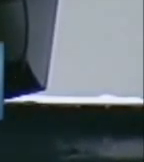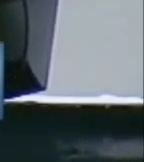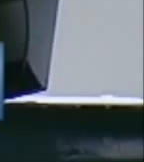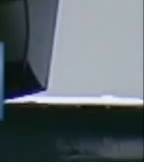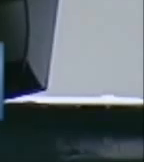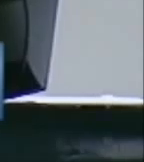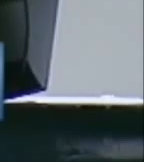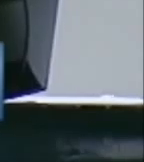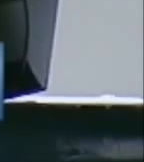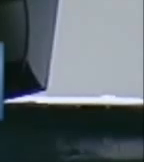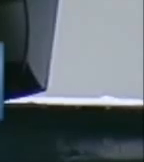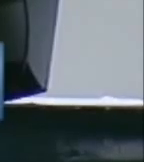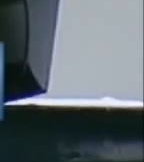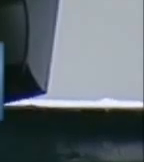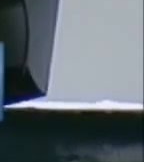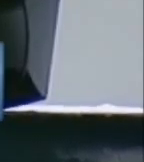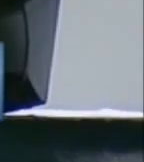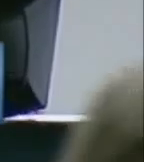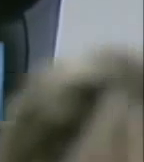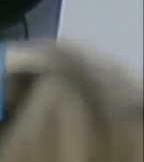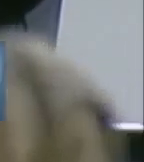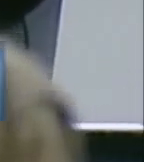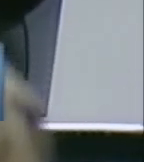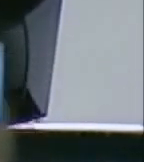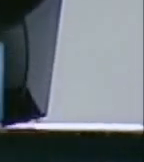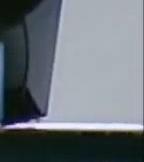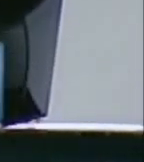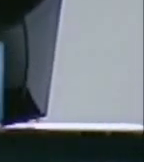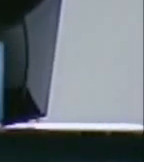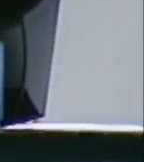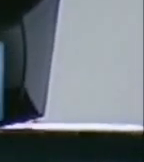mauli engenheiro agrônomo da ascana